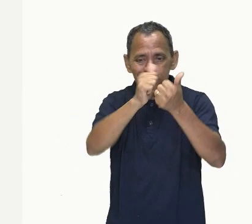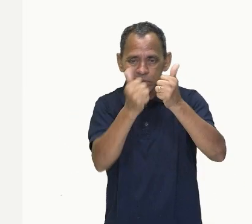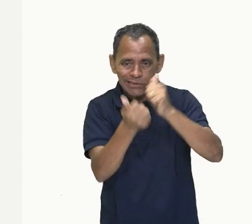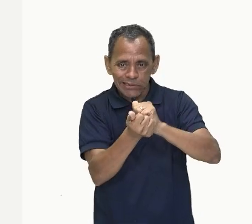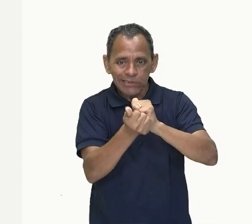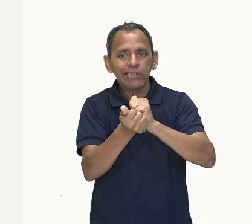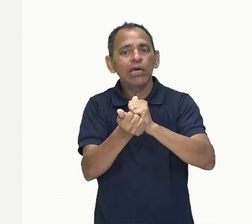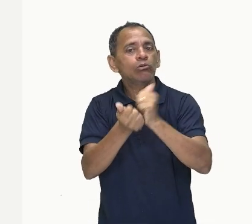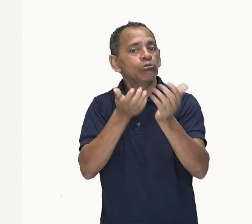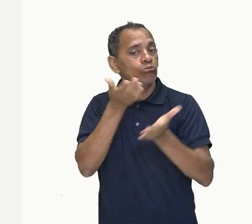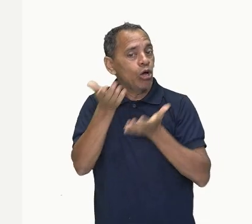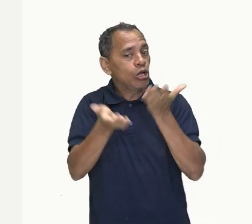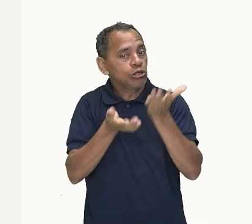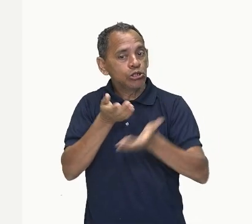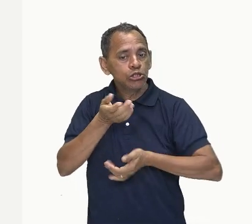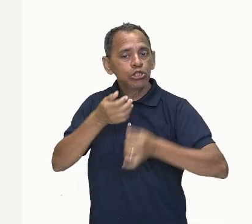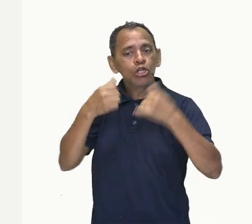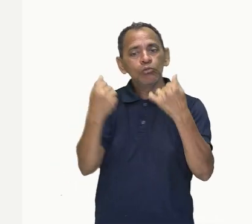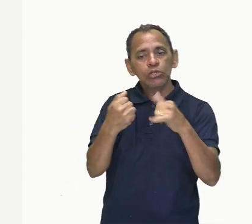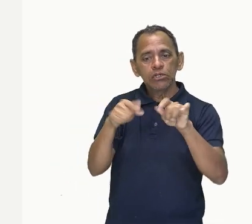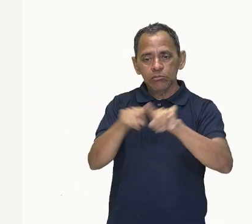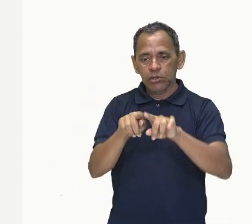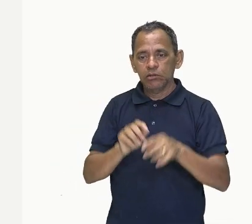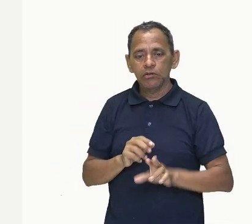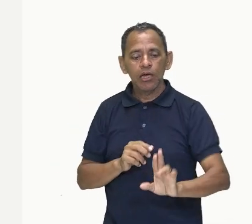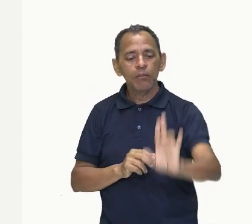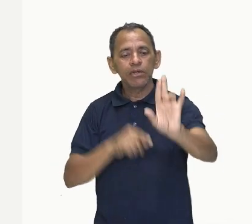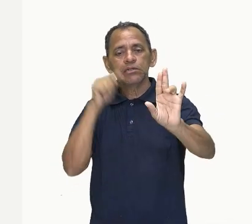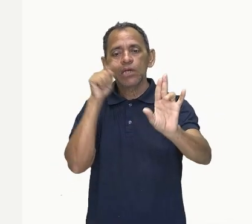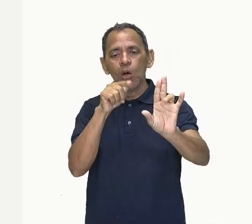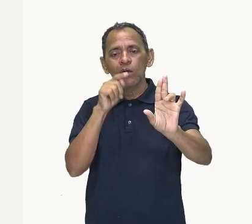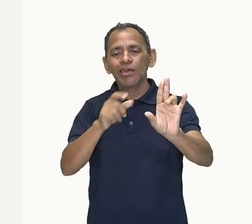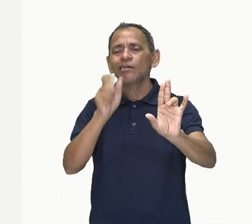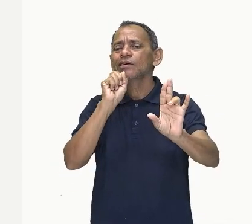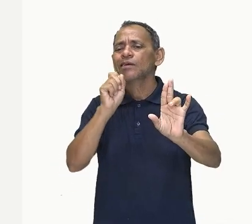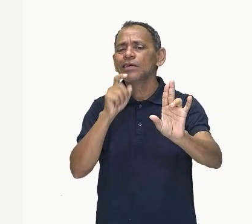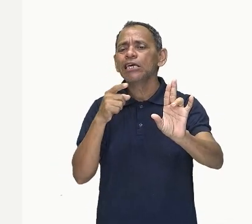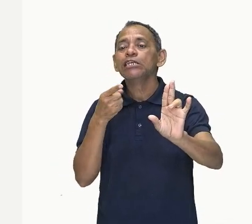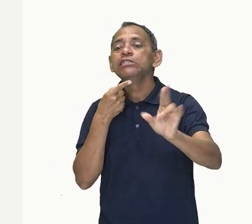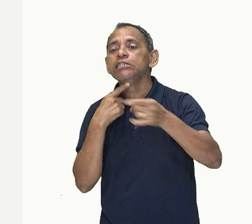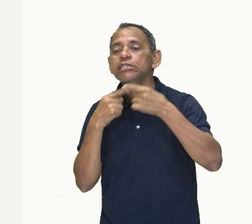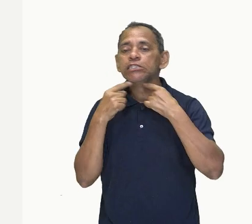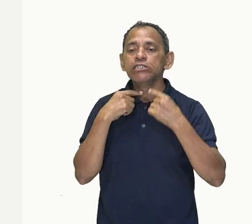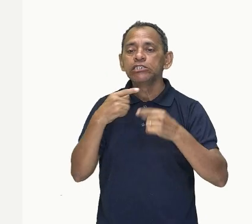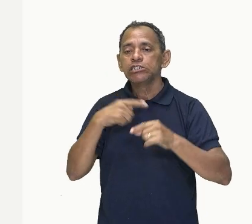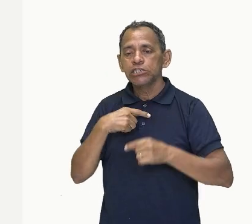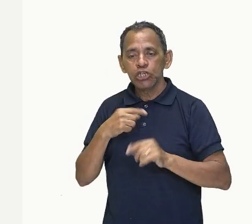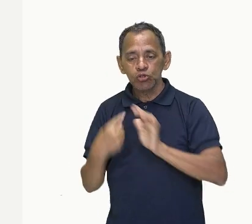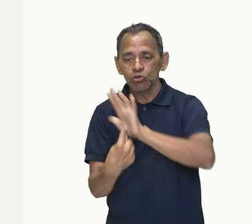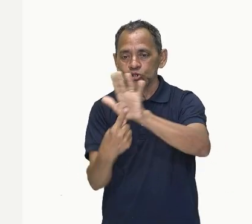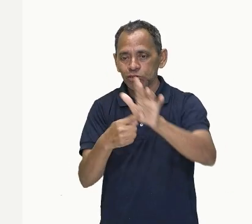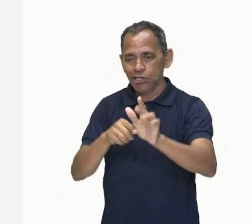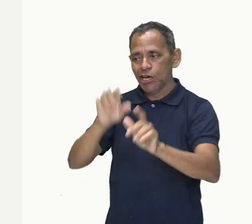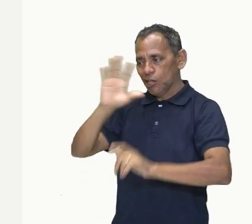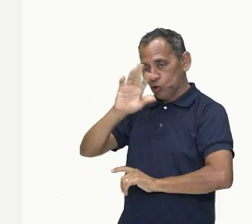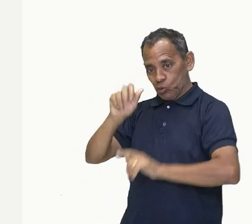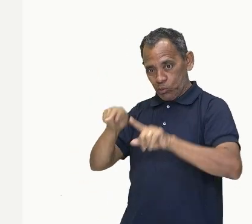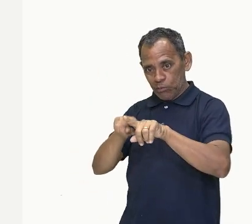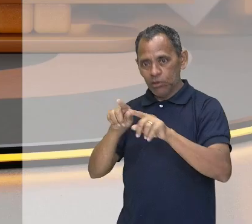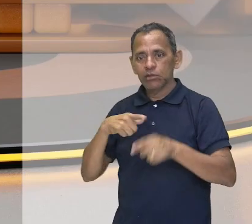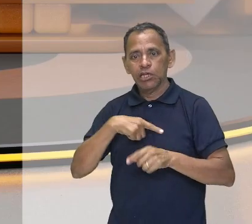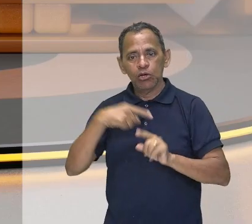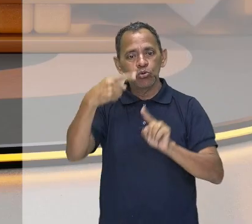atende à minha necessidade, que melhor vai representar aquilo que eu desejo trazer para o meu mapa, né? E aí a gente chega nos tipos